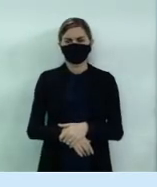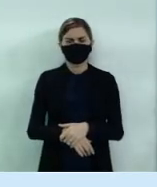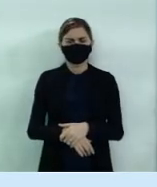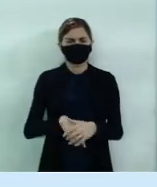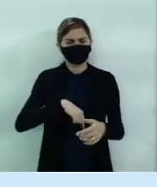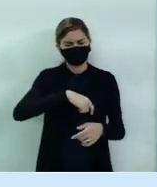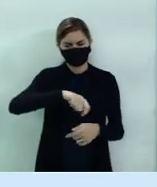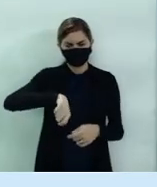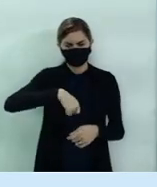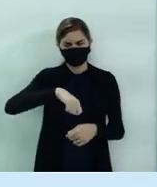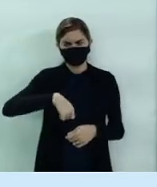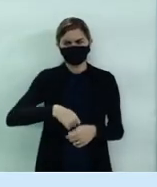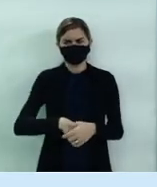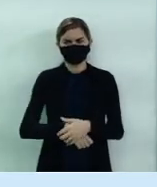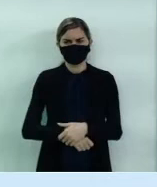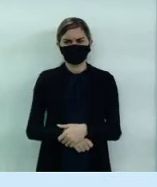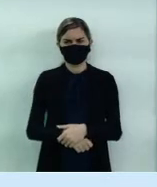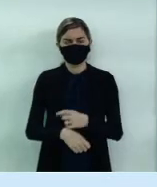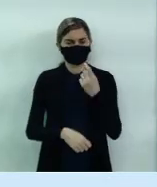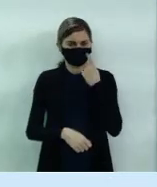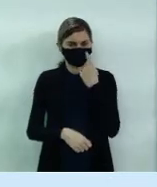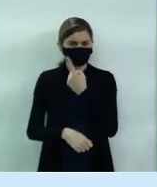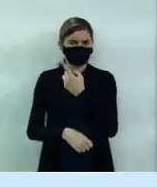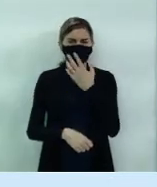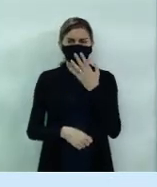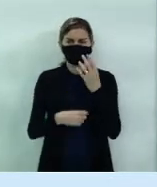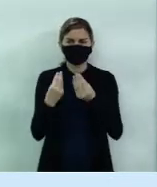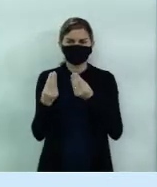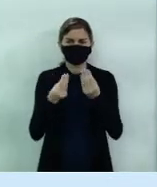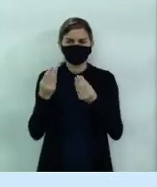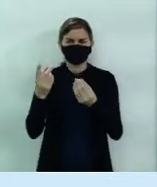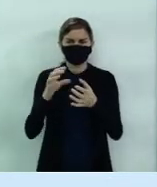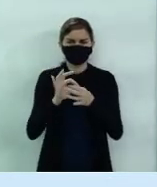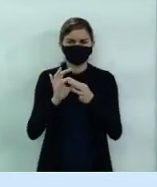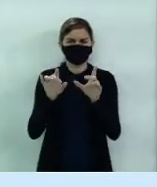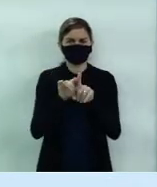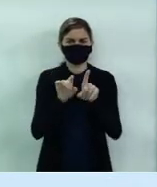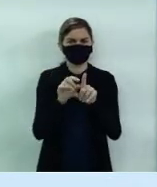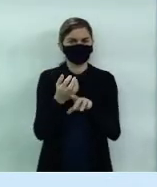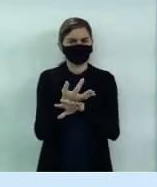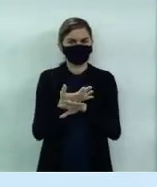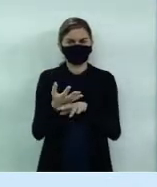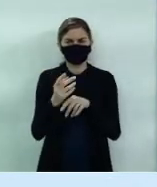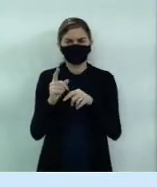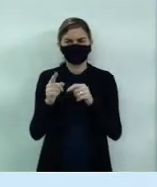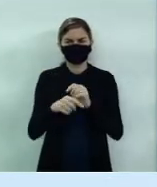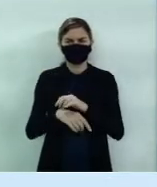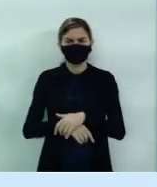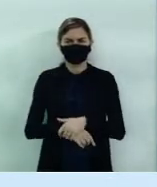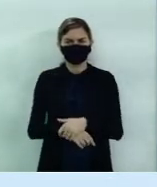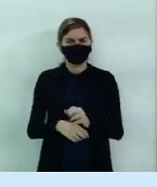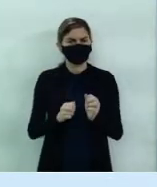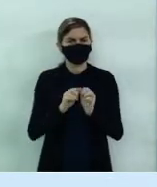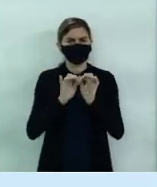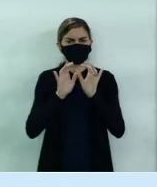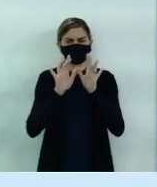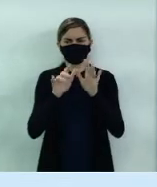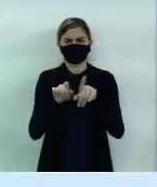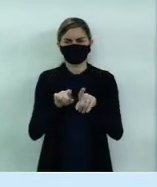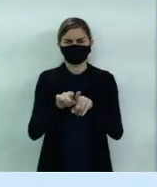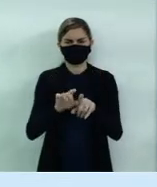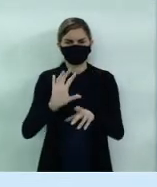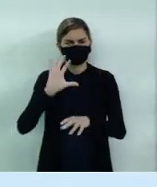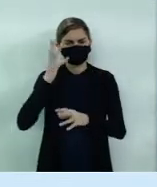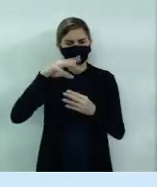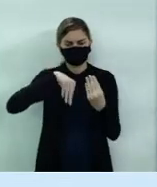E agora vocês vão vendo aqui, ó, que vai liberando também, né, o gás aqui, está acontecendo